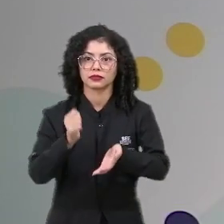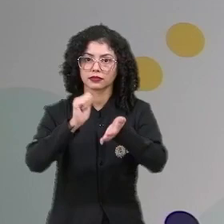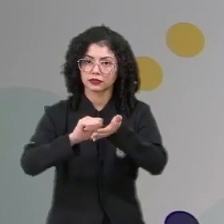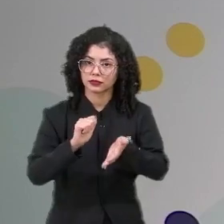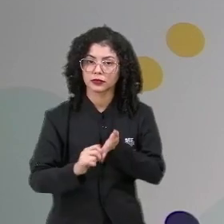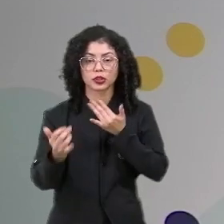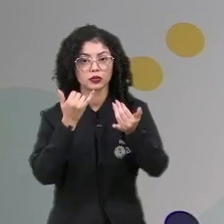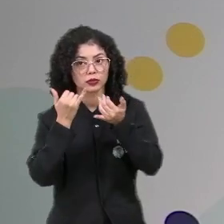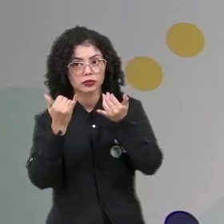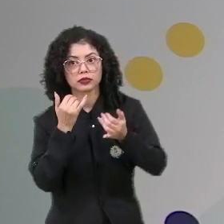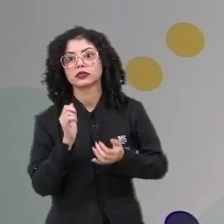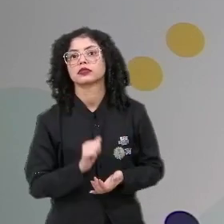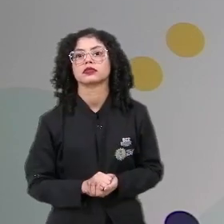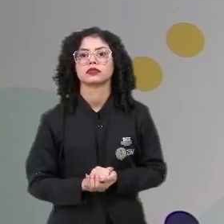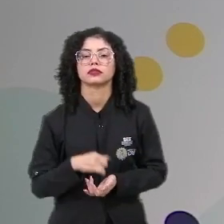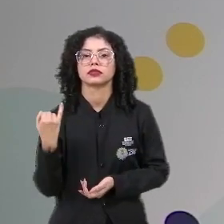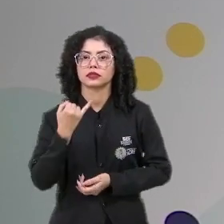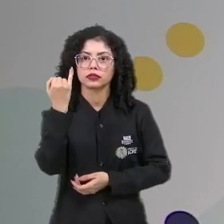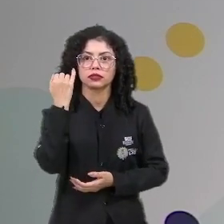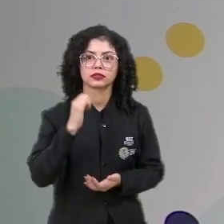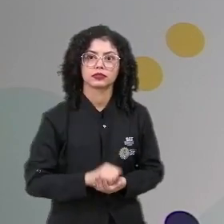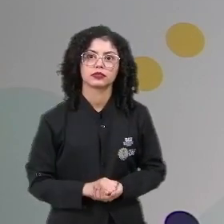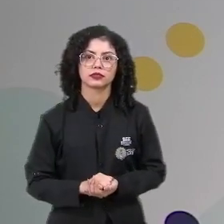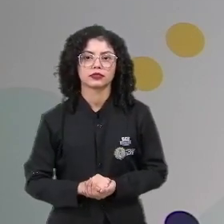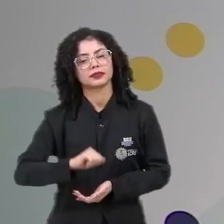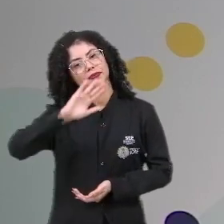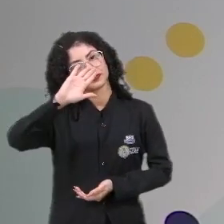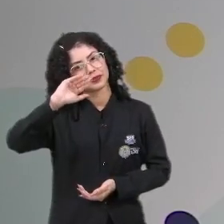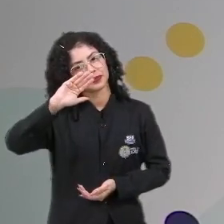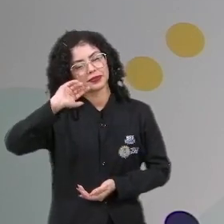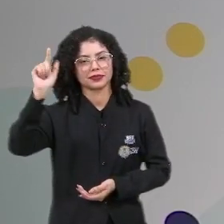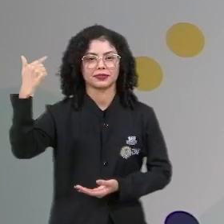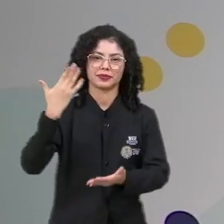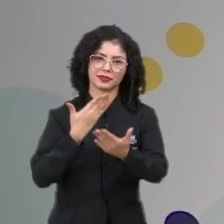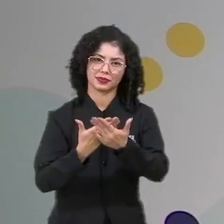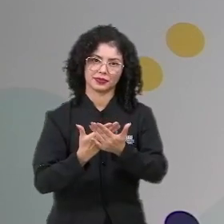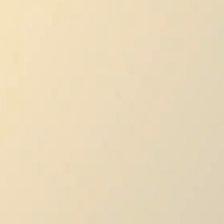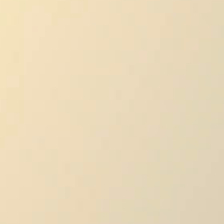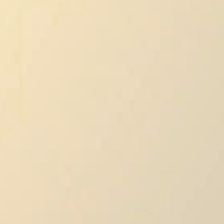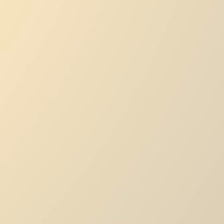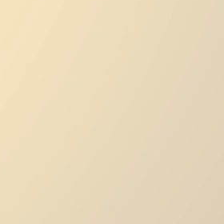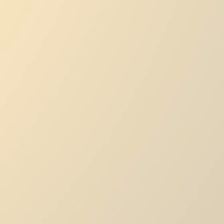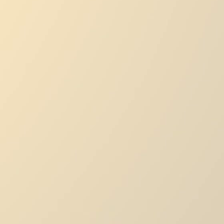anotado todas as informações importantes e até a próxima.